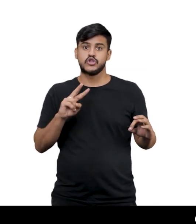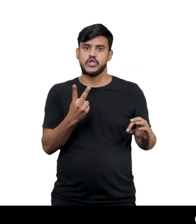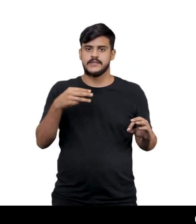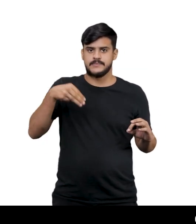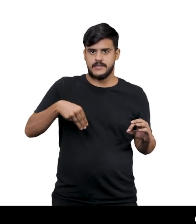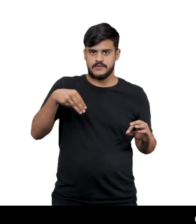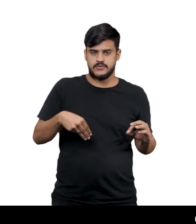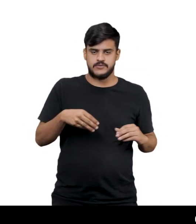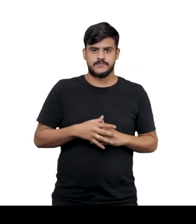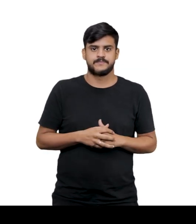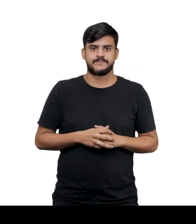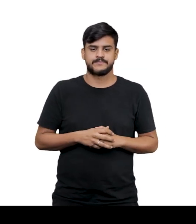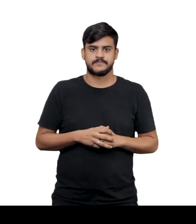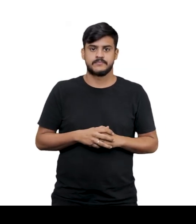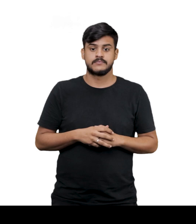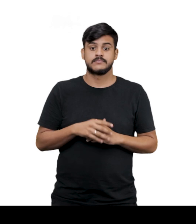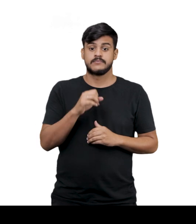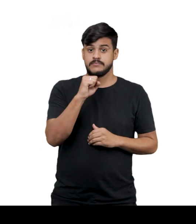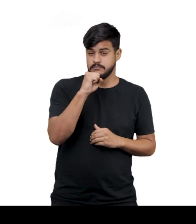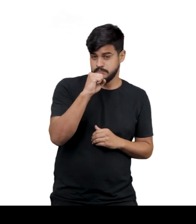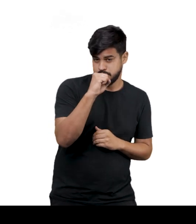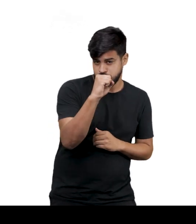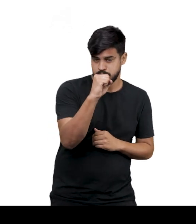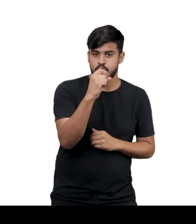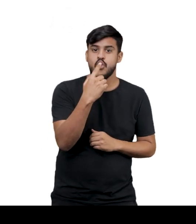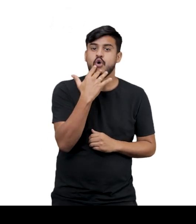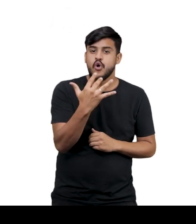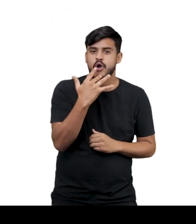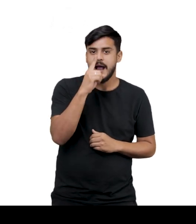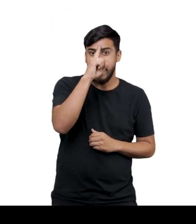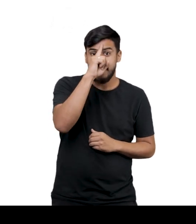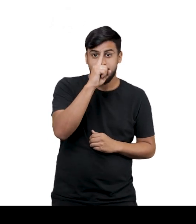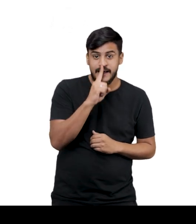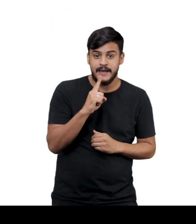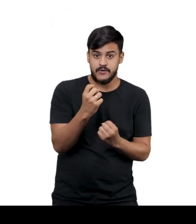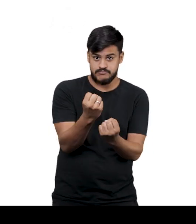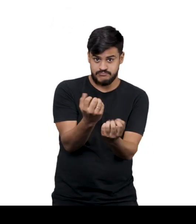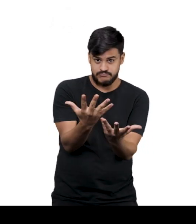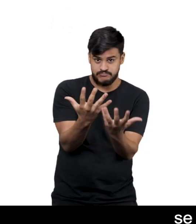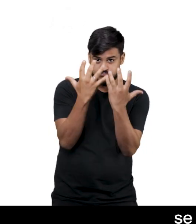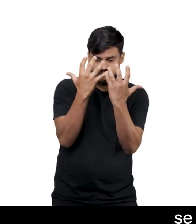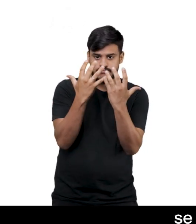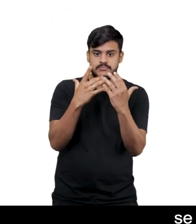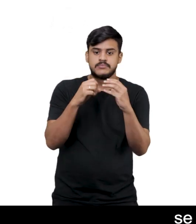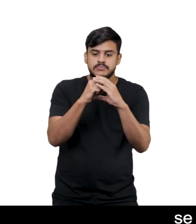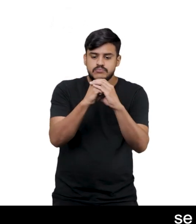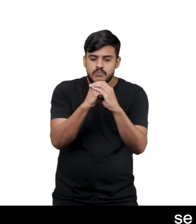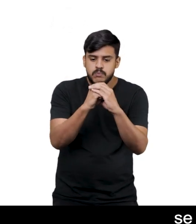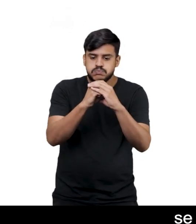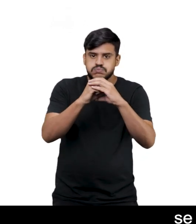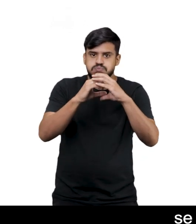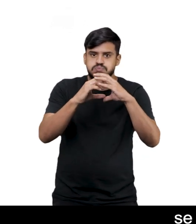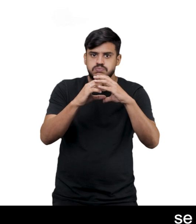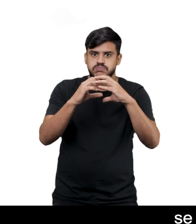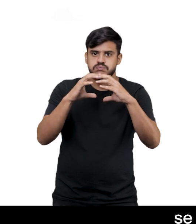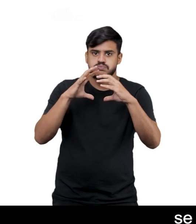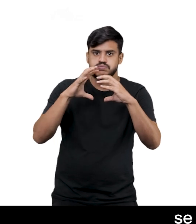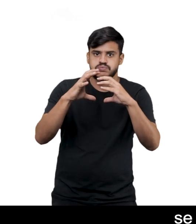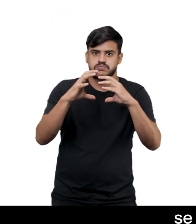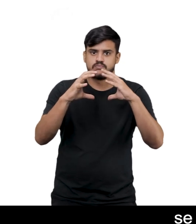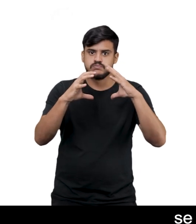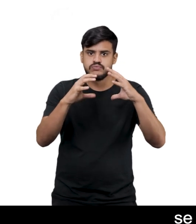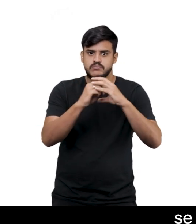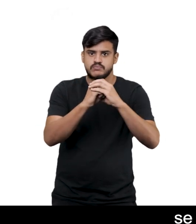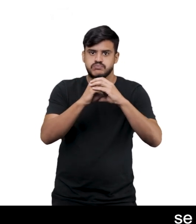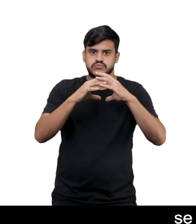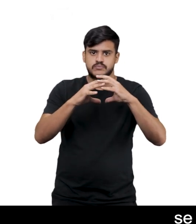por 2 de largura. O centro do trabalho, iluminado em tons de amarelo, se expande radialmente para as